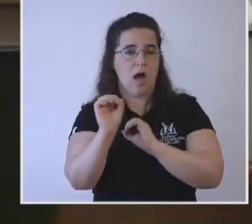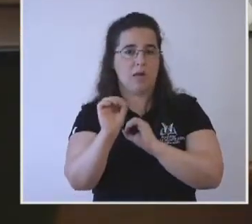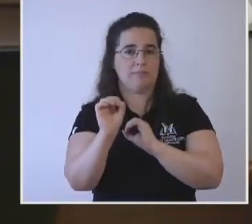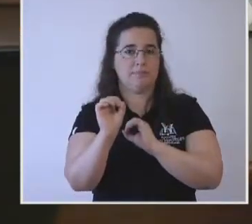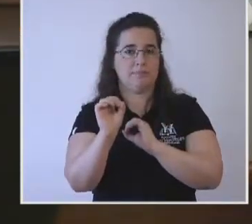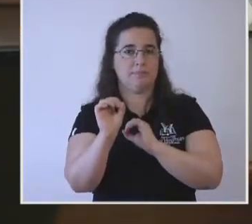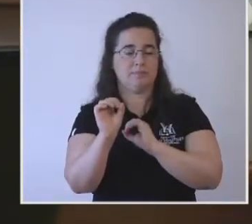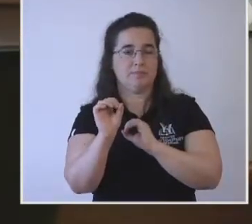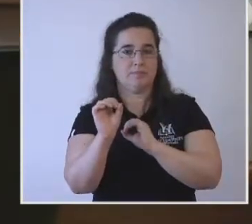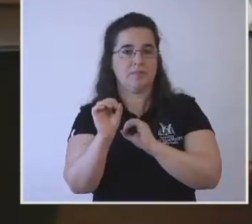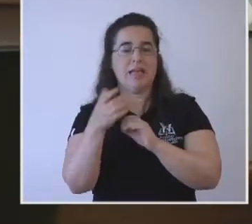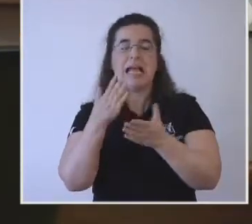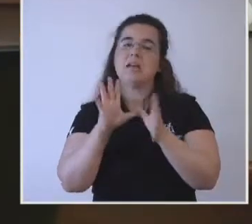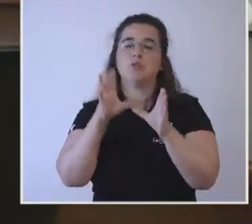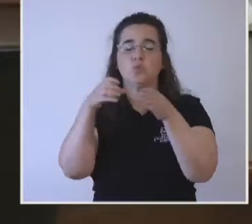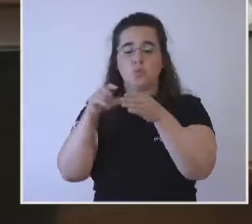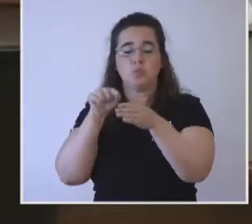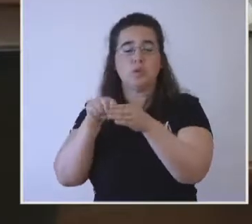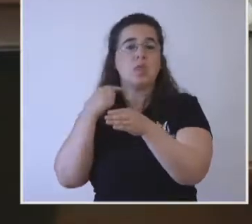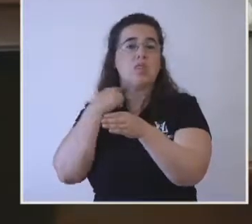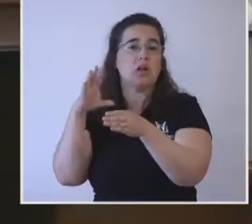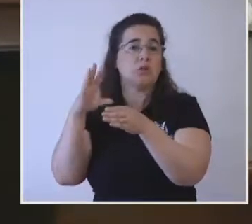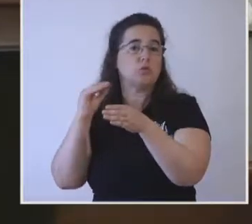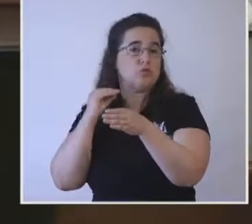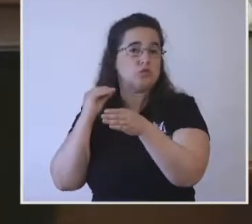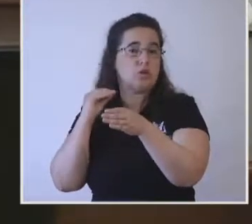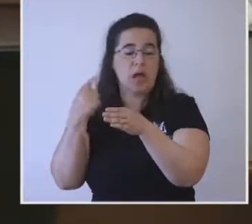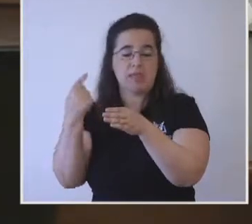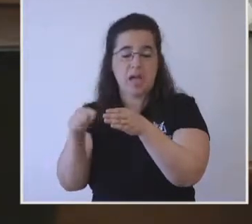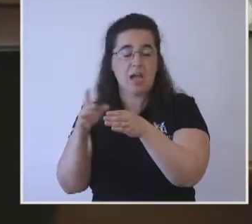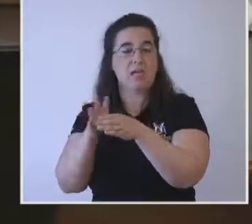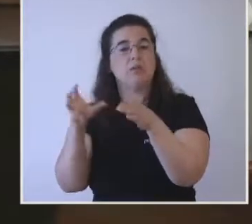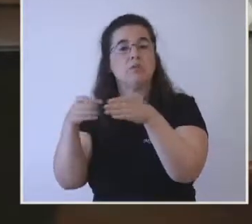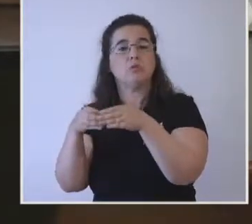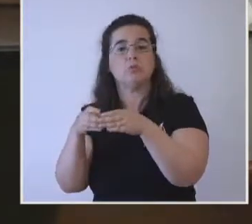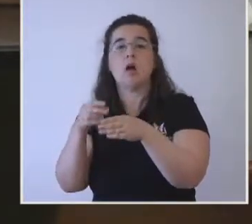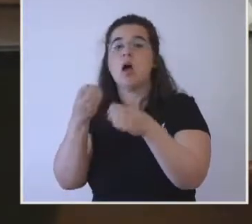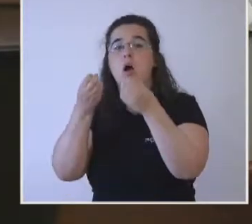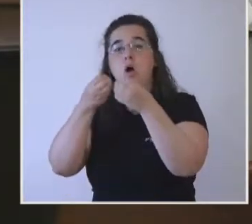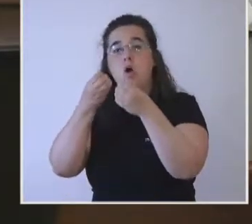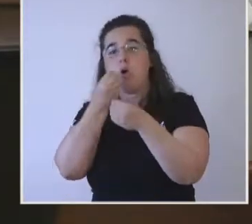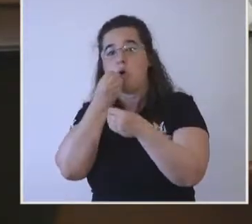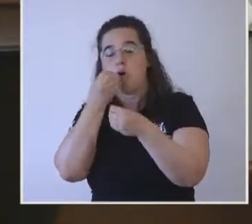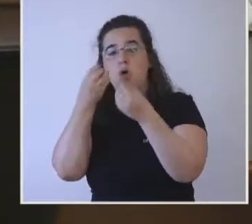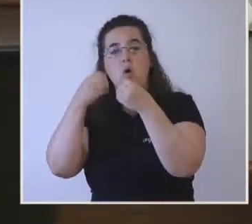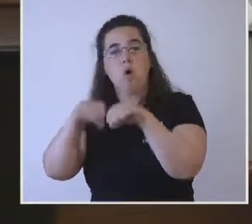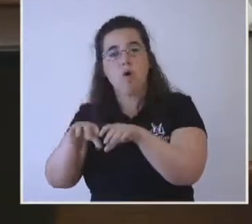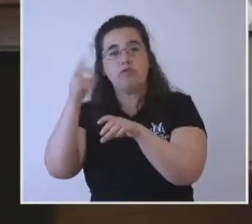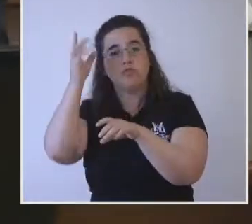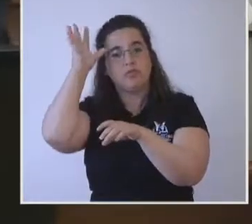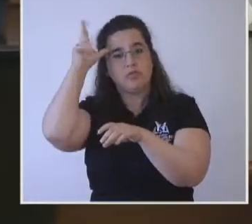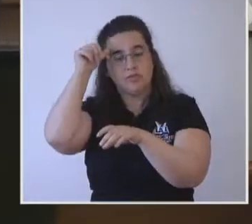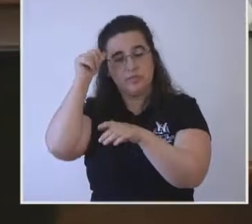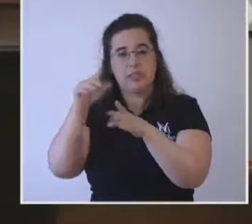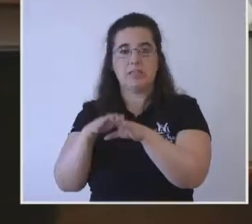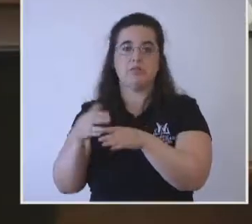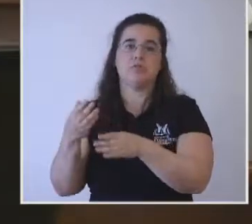ou semi-vegetarianos e os não vegetarianos. E a diferença é significativa para os